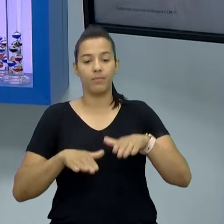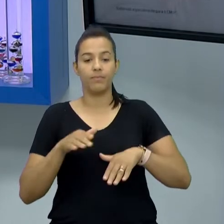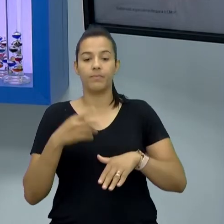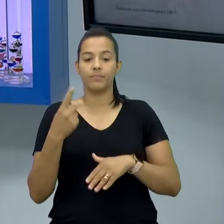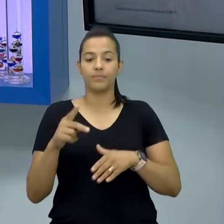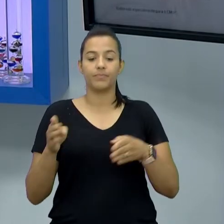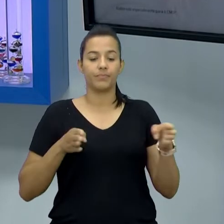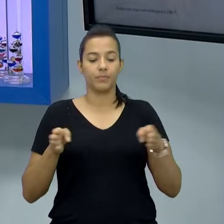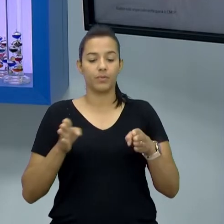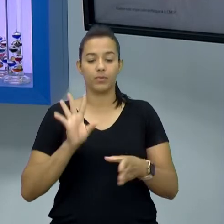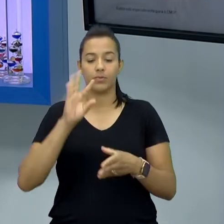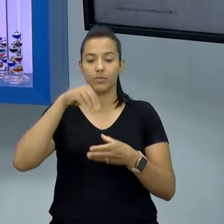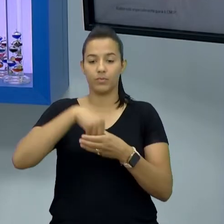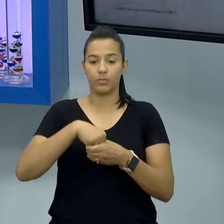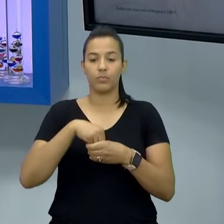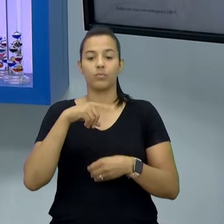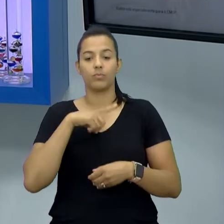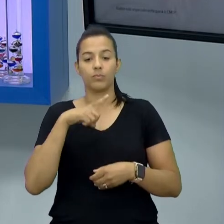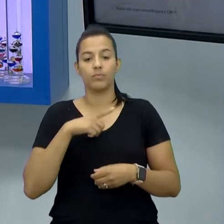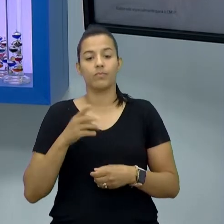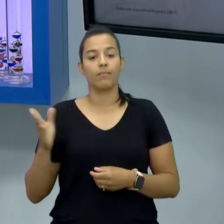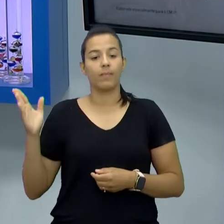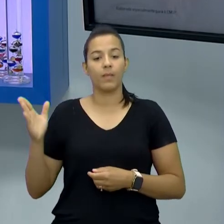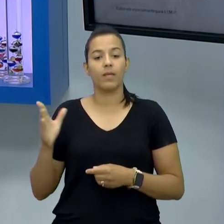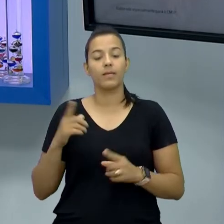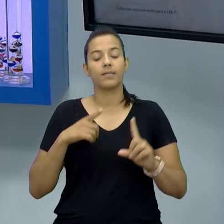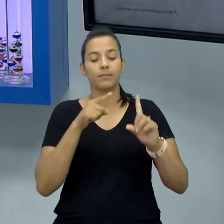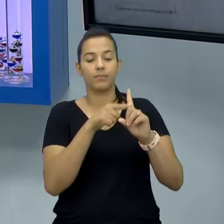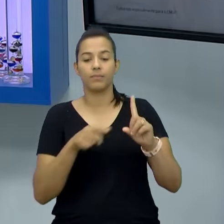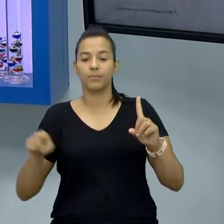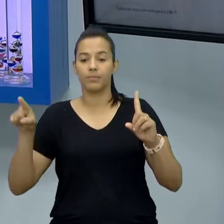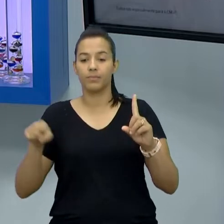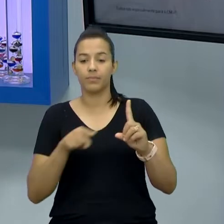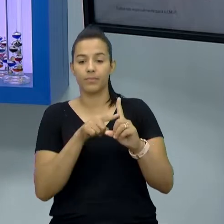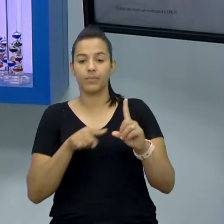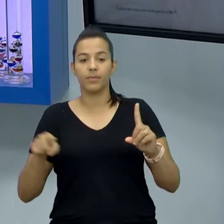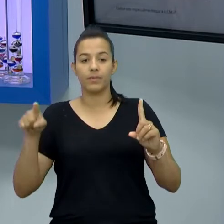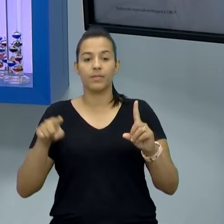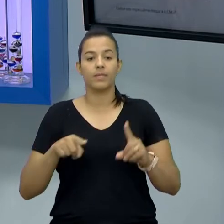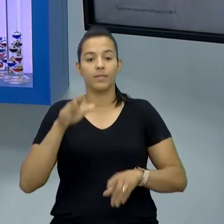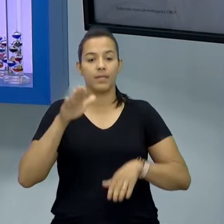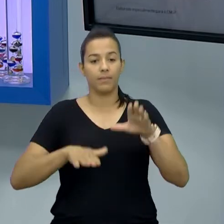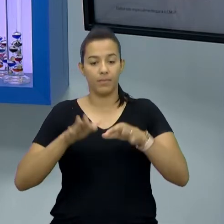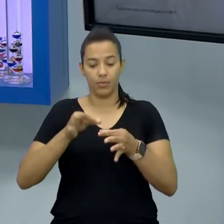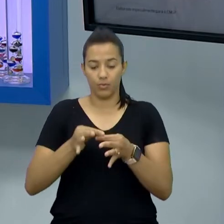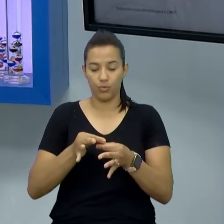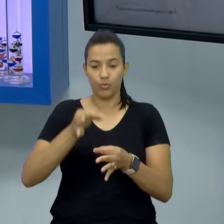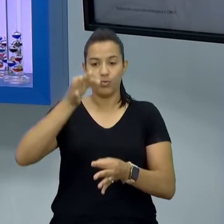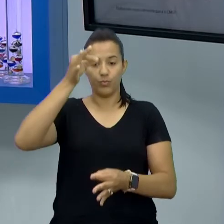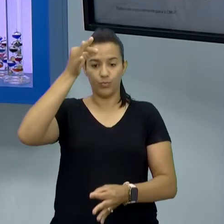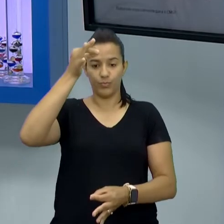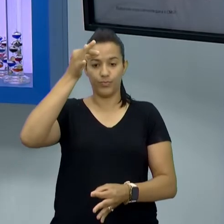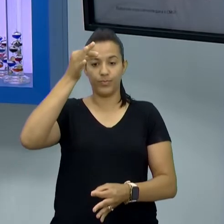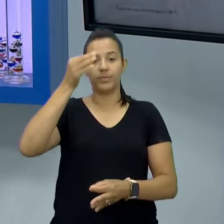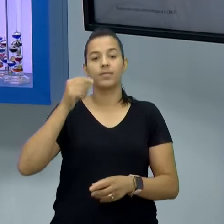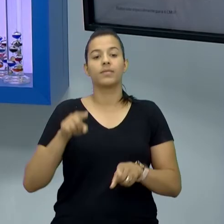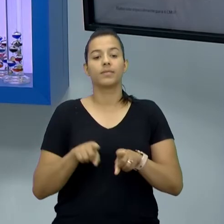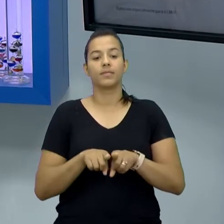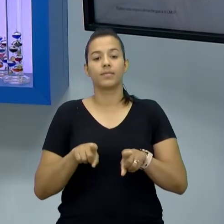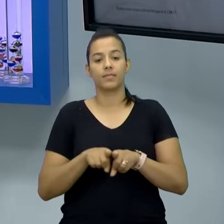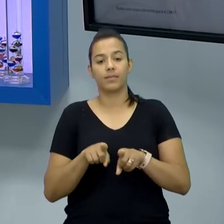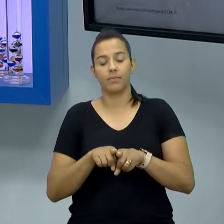massa que você coloca aqui dentro. Certo? Aqui não. O período depende do quê? Depende do comprimento do fio e também do